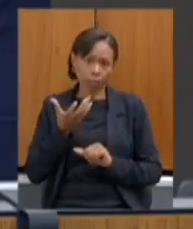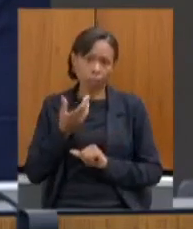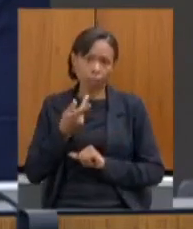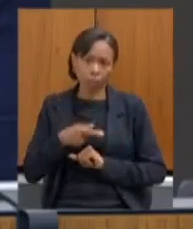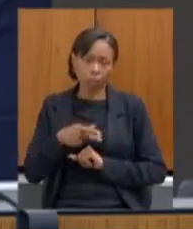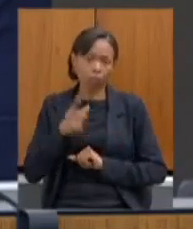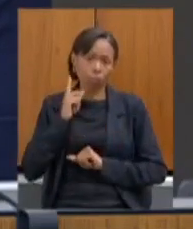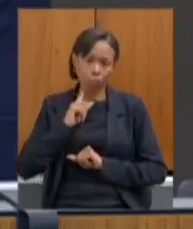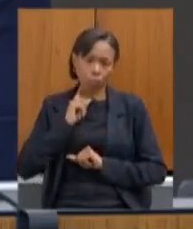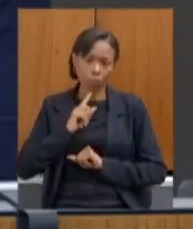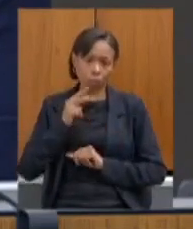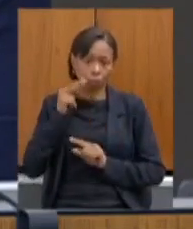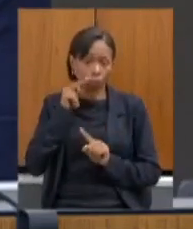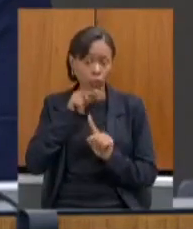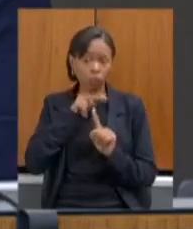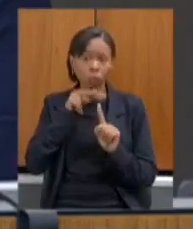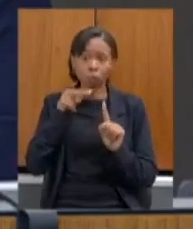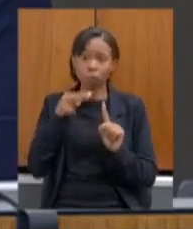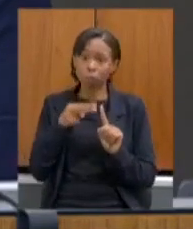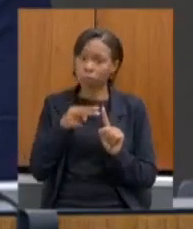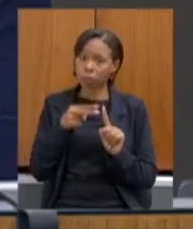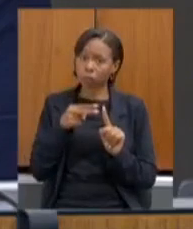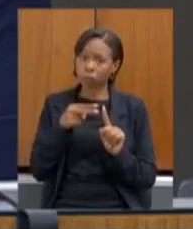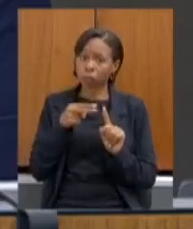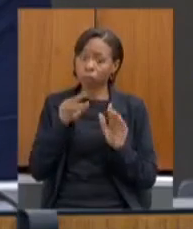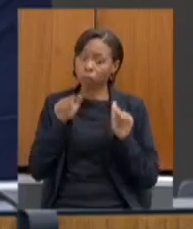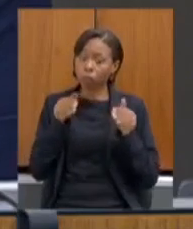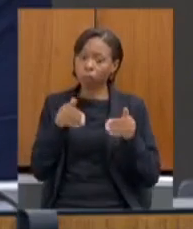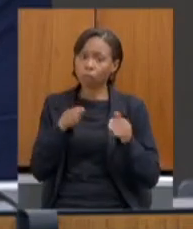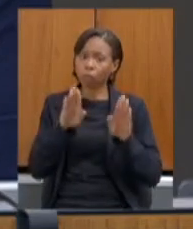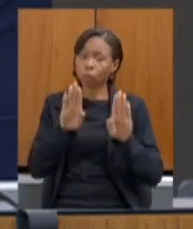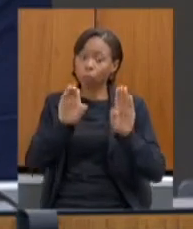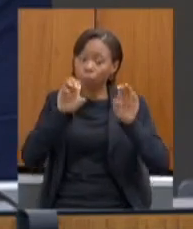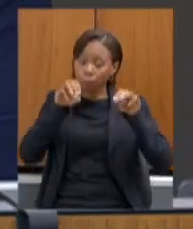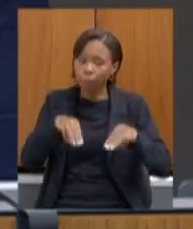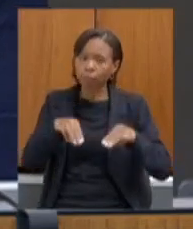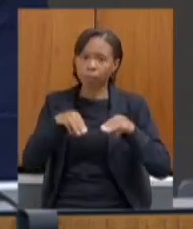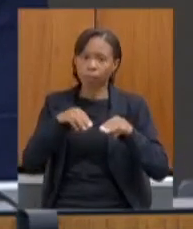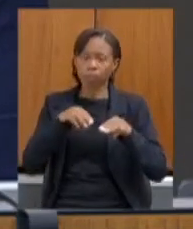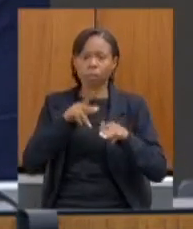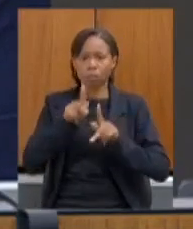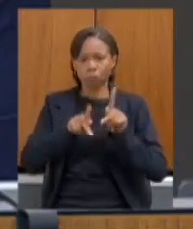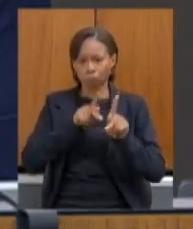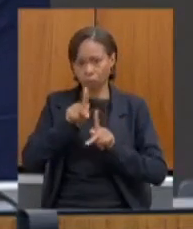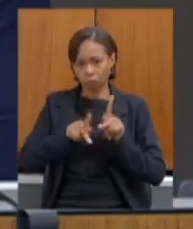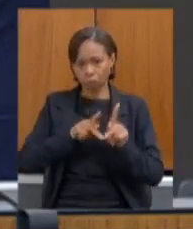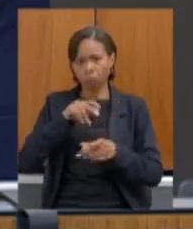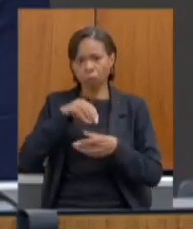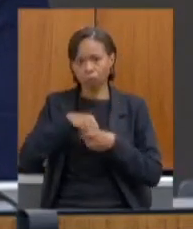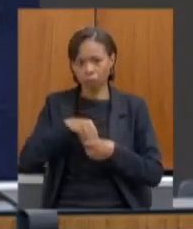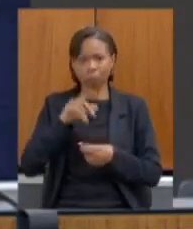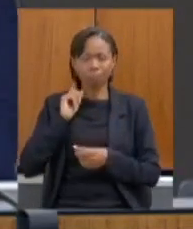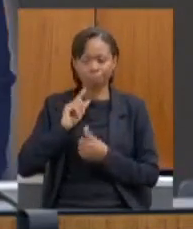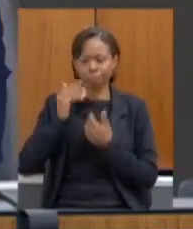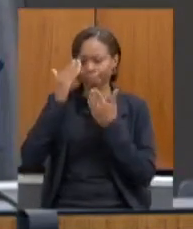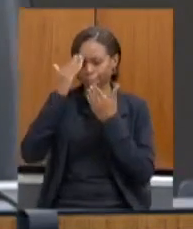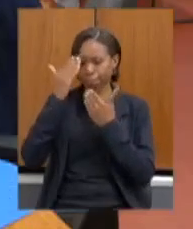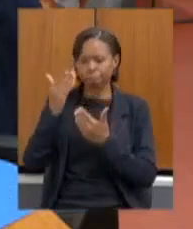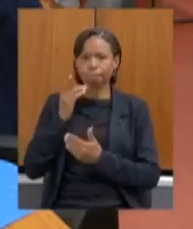Estado, visando, muito e exclusivamente, o bem e a dignidade dos nossos cidadãos por todo o nosso Estado. Muito obrigado, deputado.